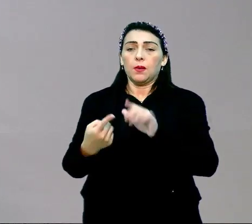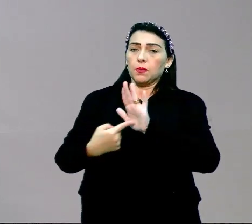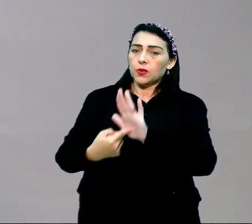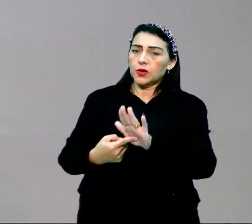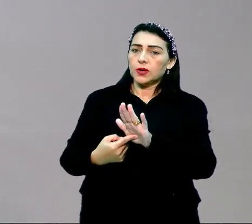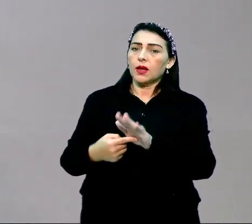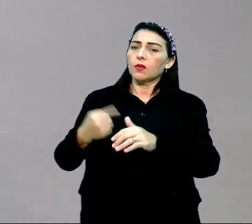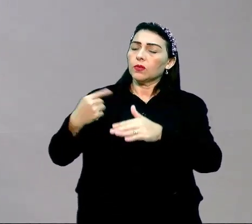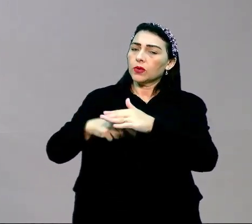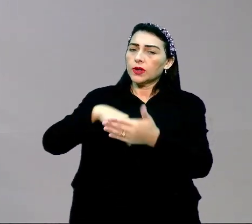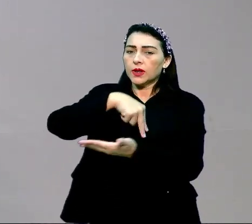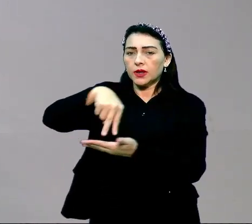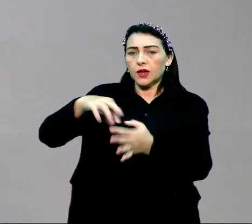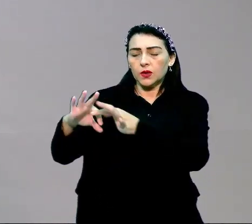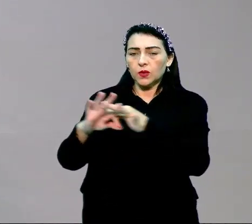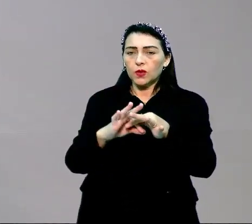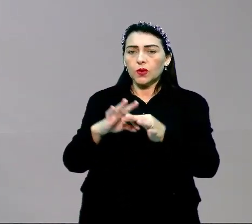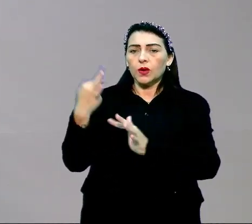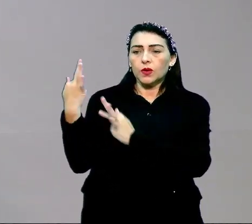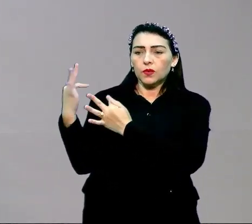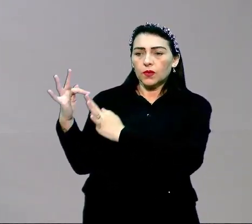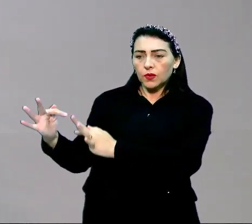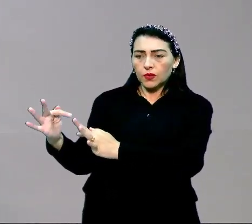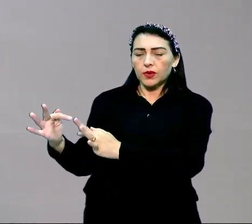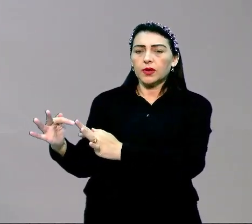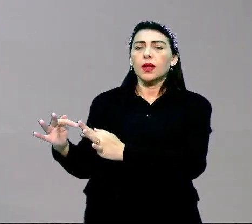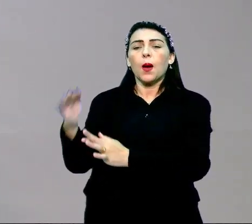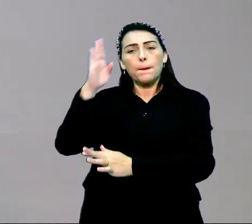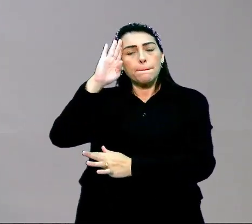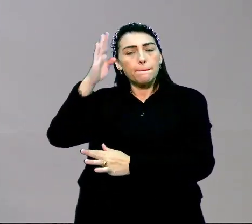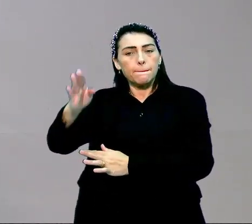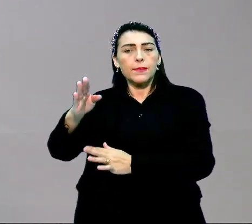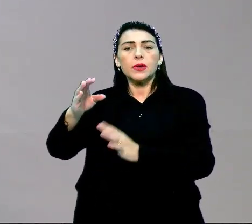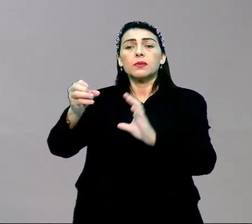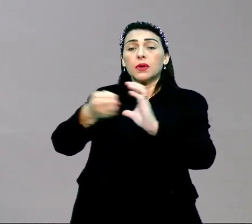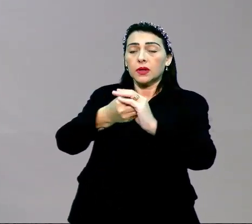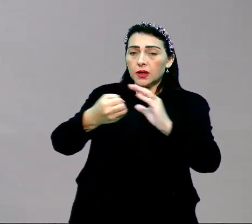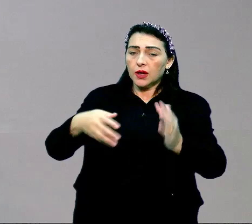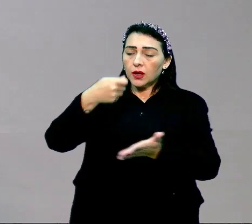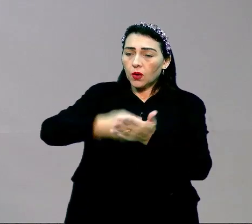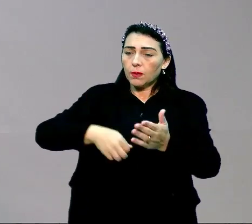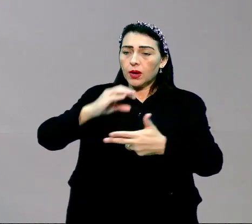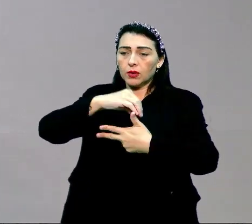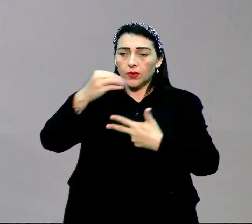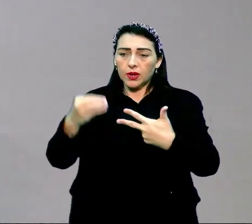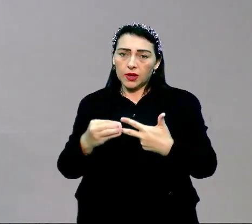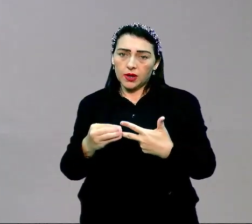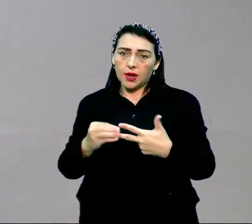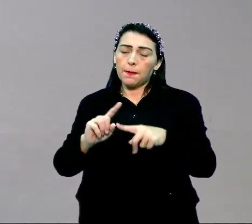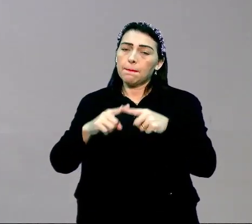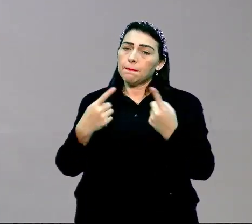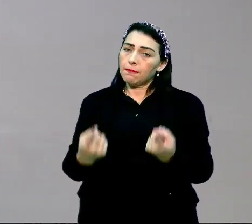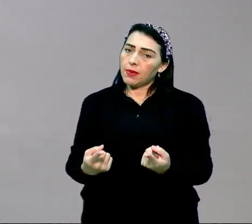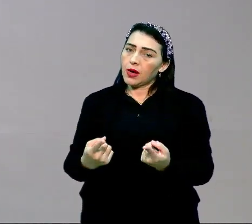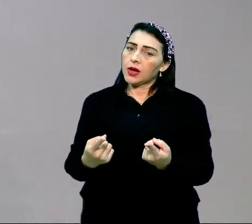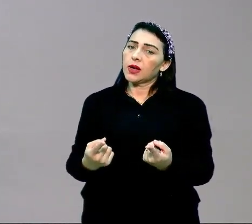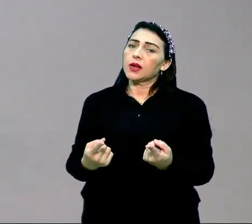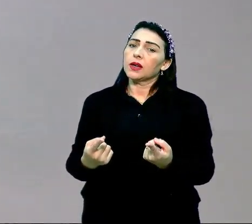mais a fundo danças no contexto folclórico, porque é um dos principais caráteres que é cobrado no Enem, mas a princípio,